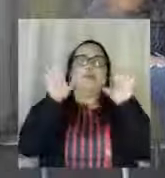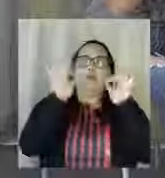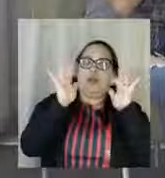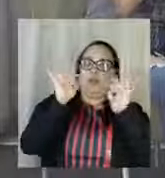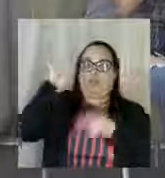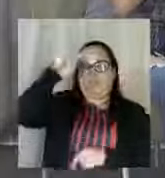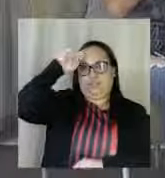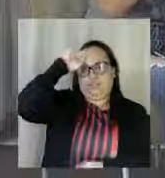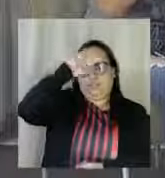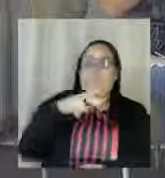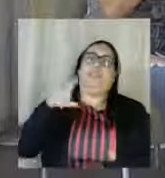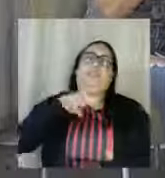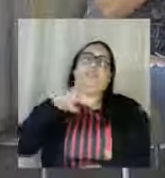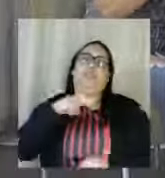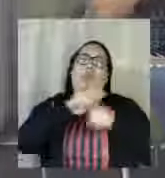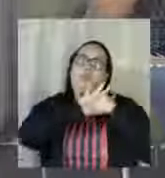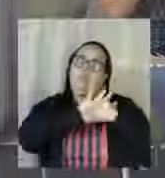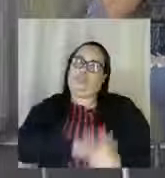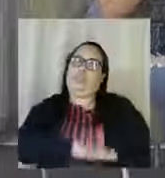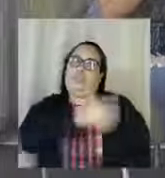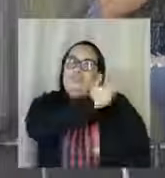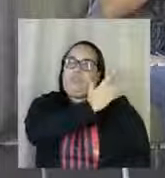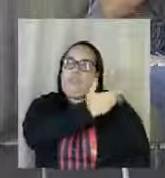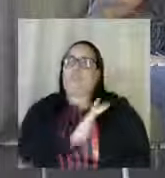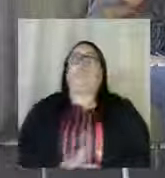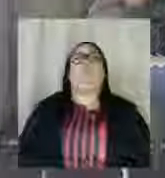para ela, há muito preconceito?